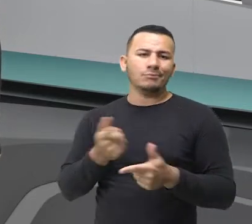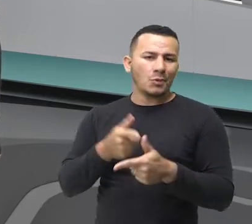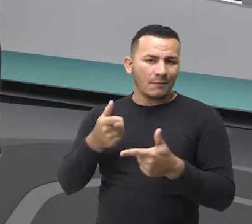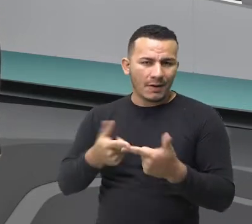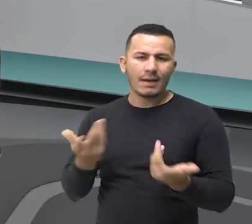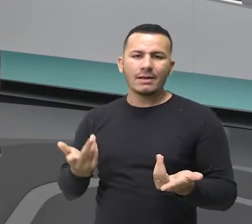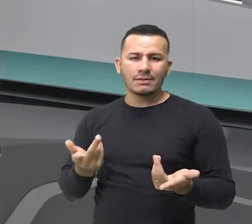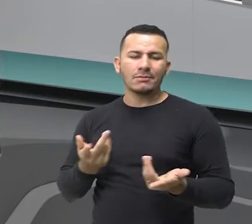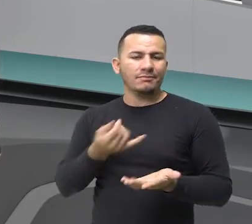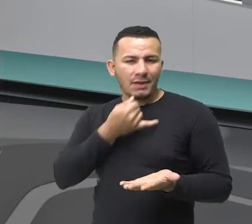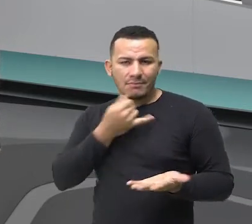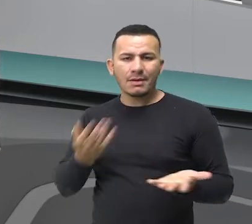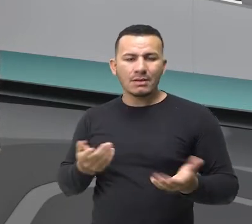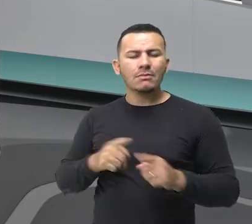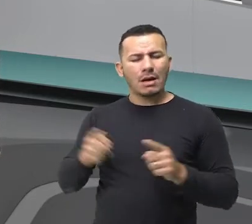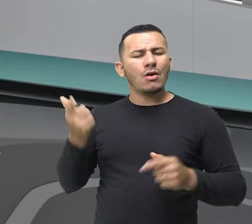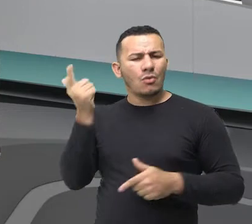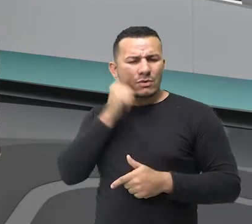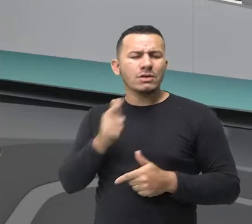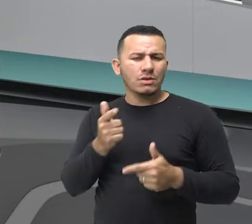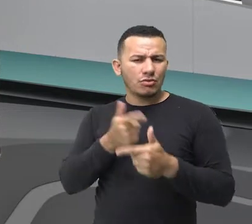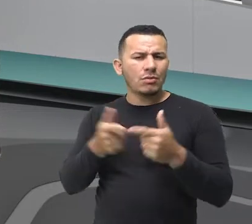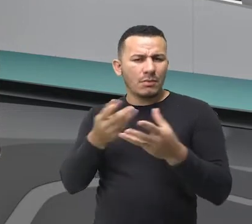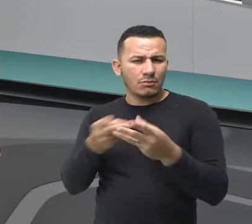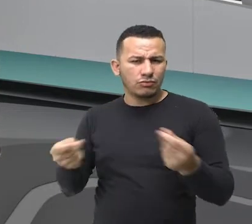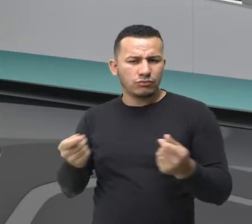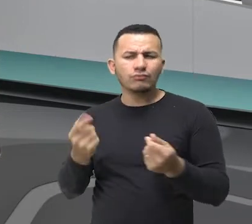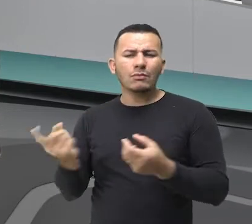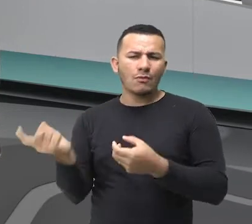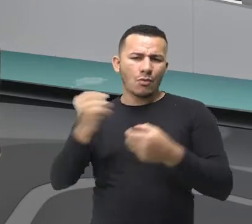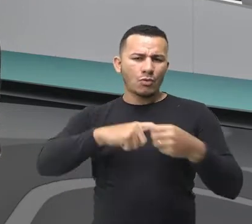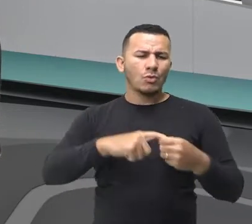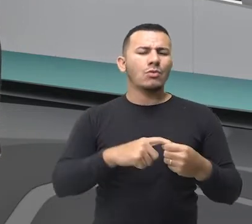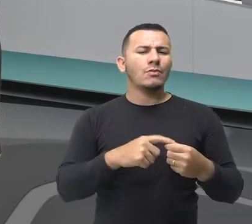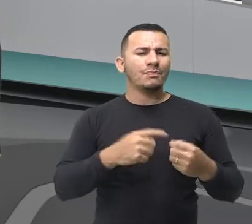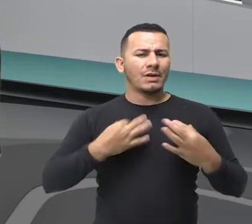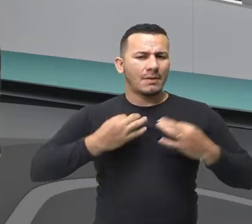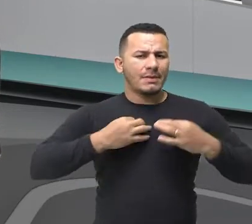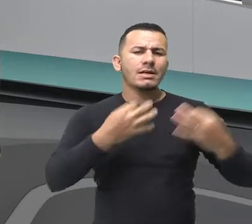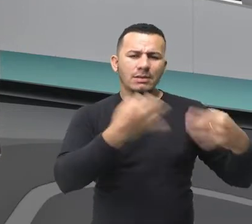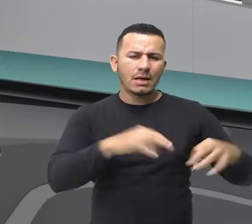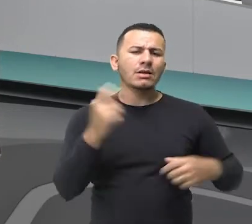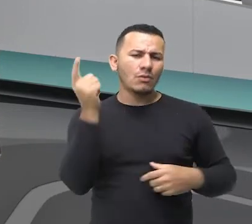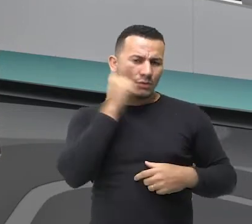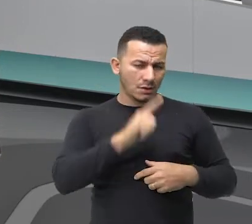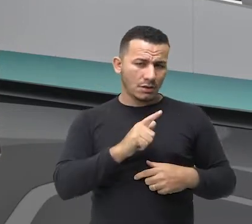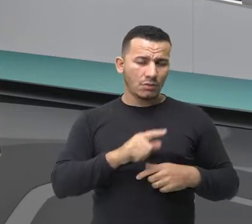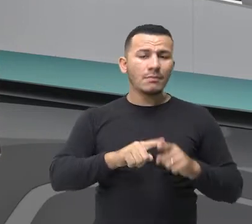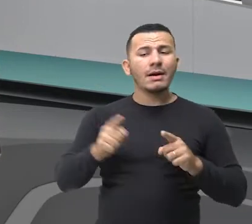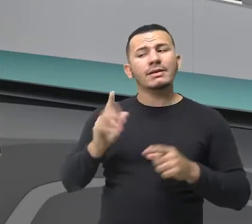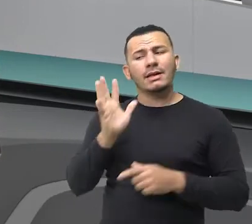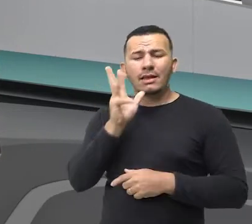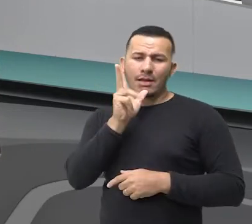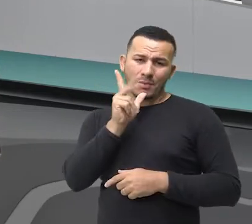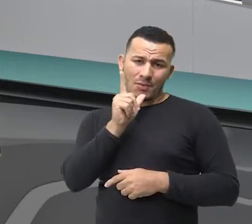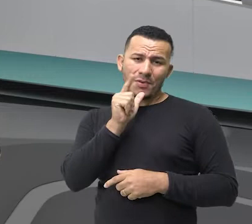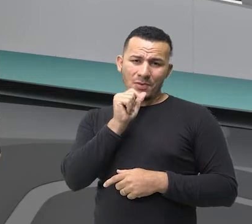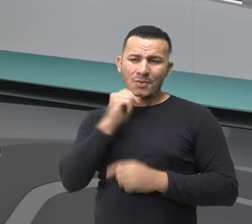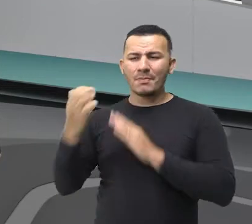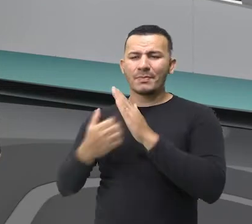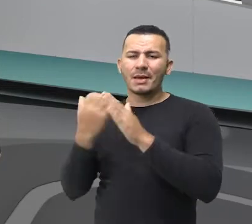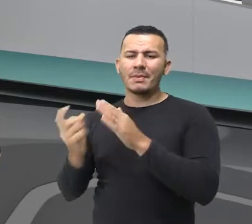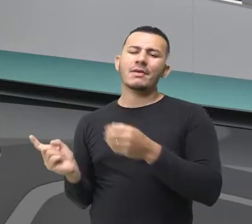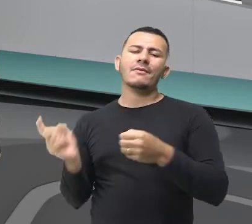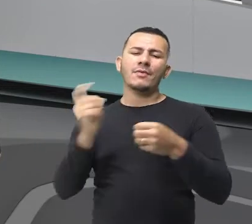o consumidor teve Seu Problema resolvido ok ele critica a demora do atendimento e também o